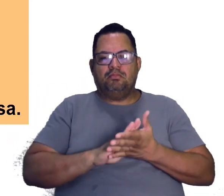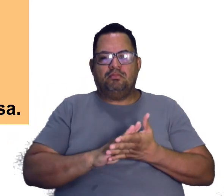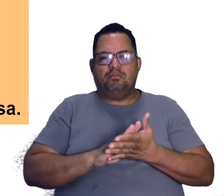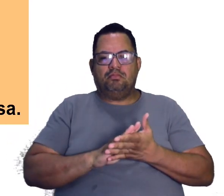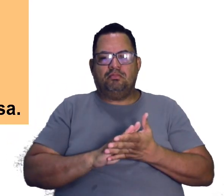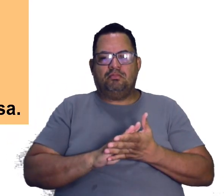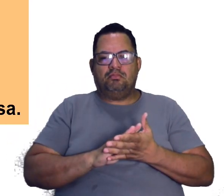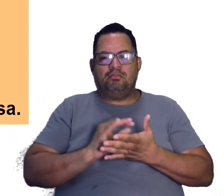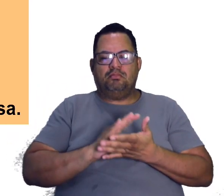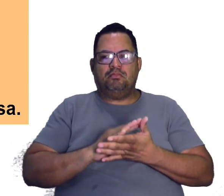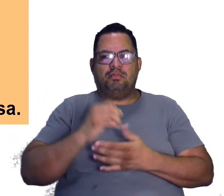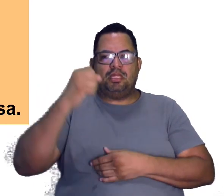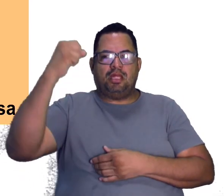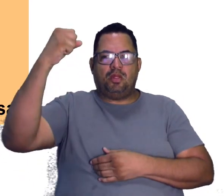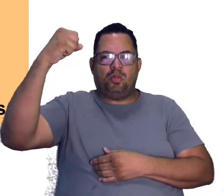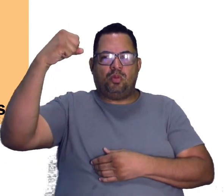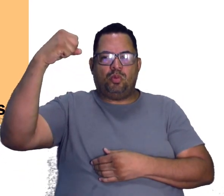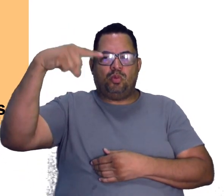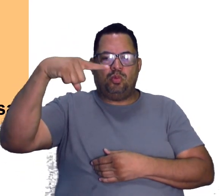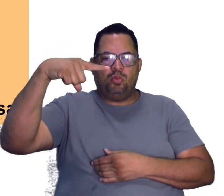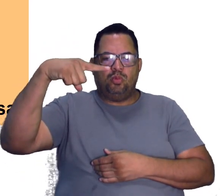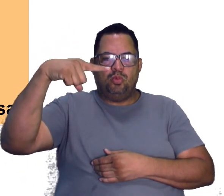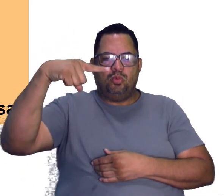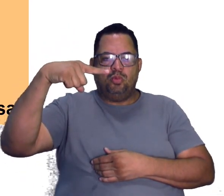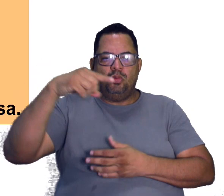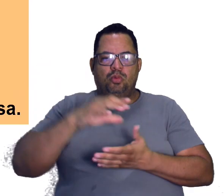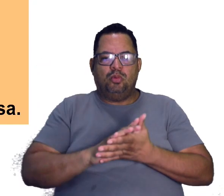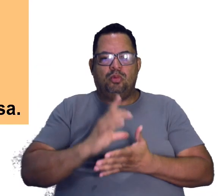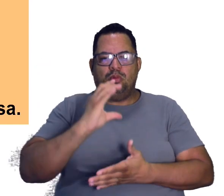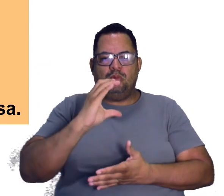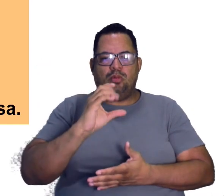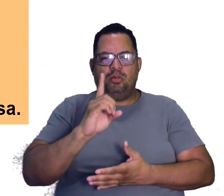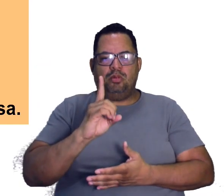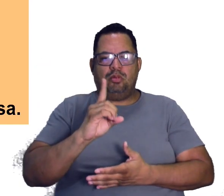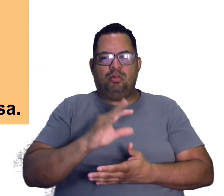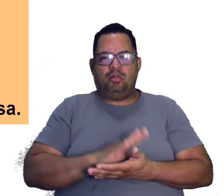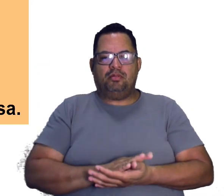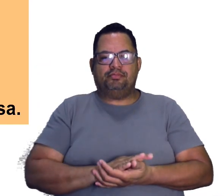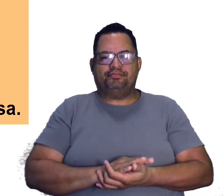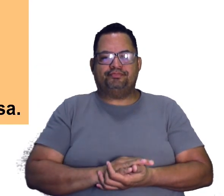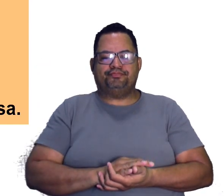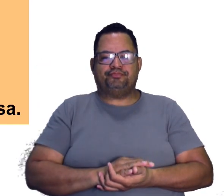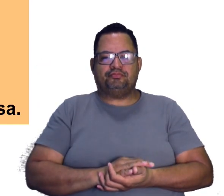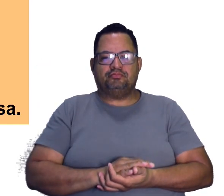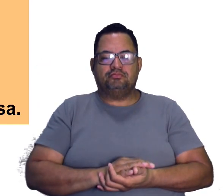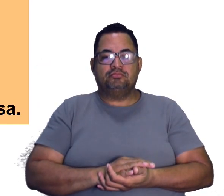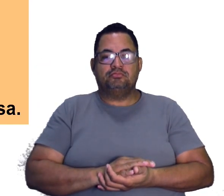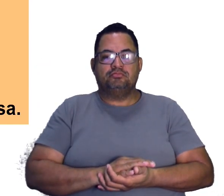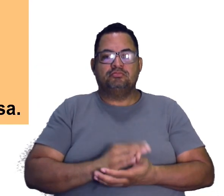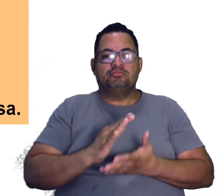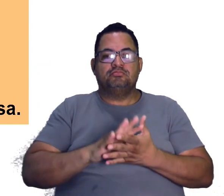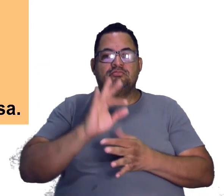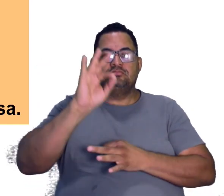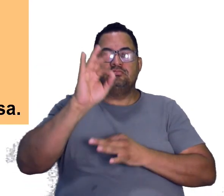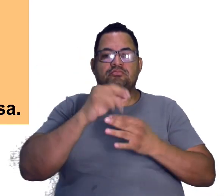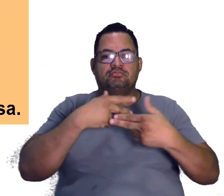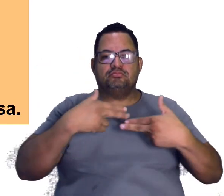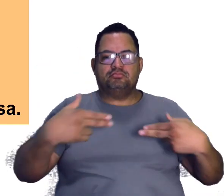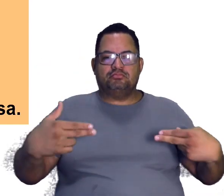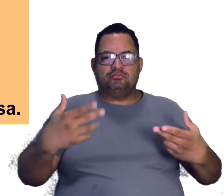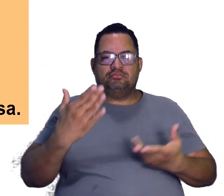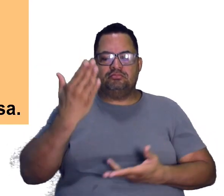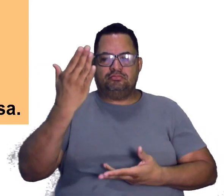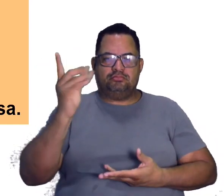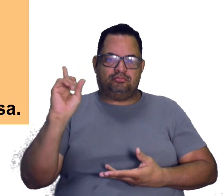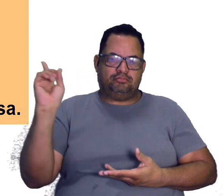intensidade luminosa, nós temos a candela, né, CD. Portanto, são essas unidades básicas.